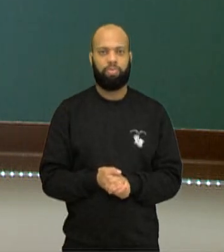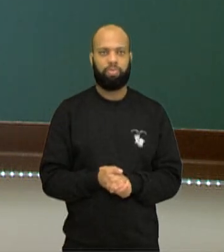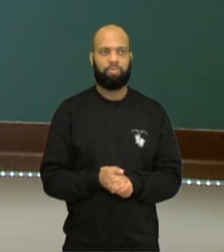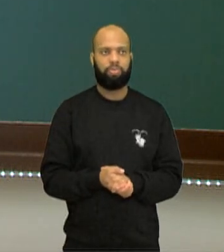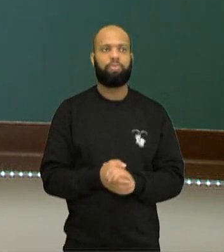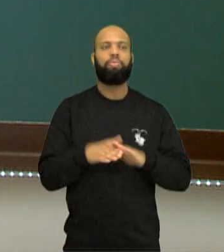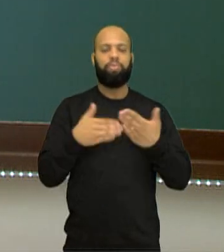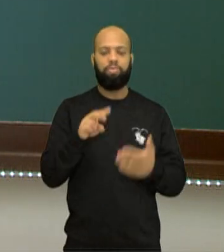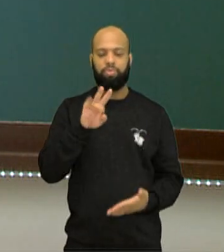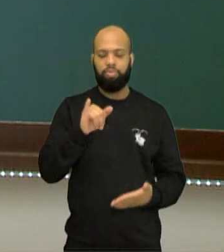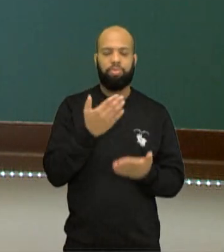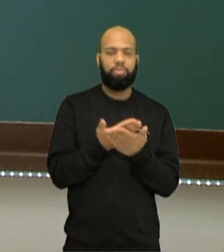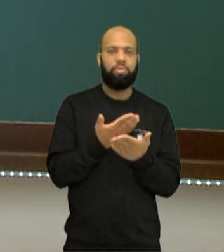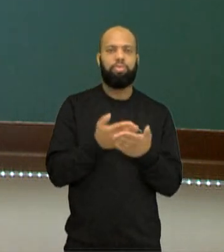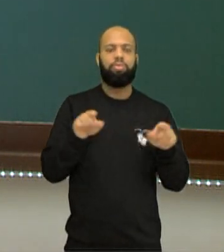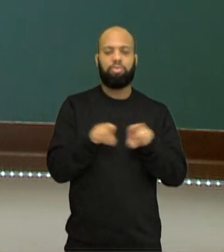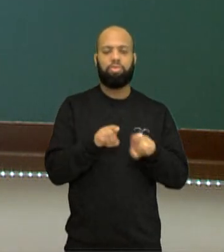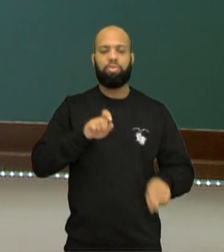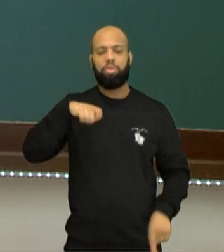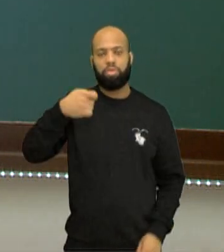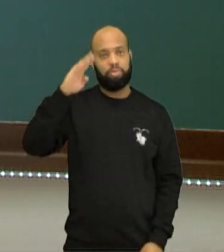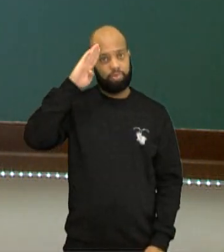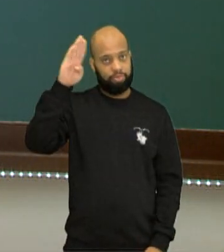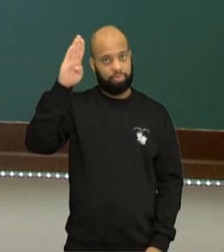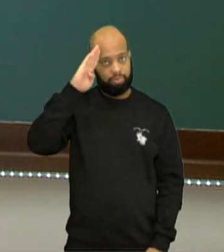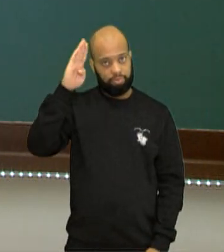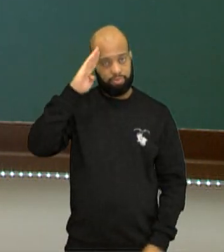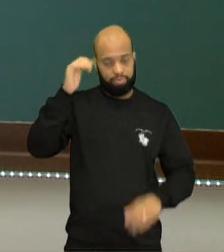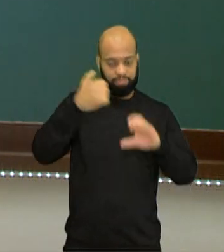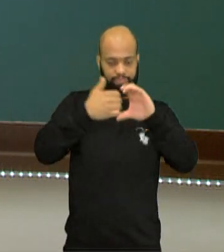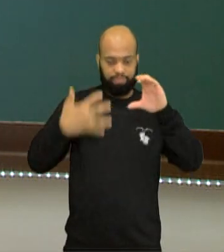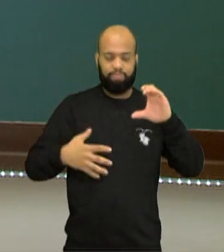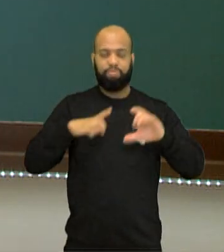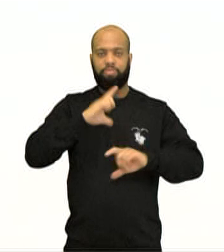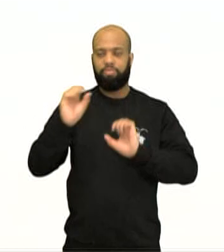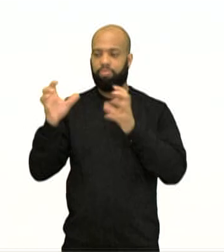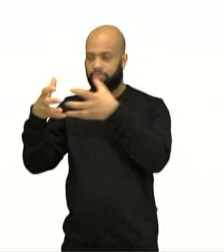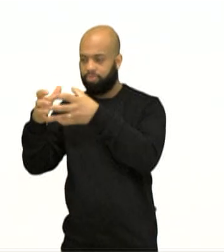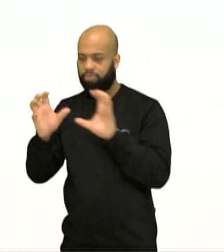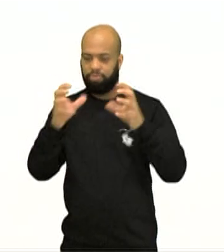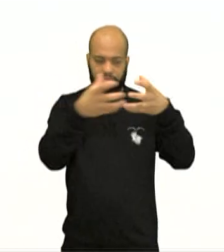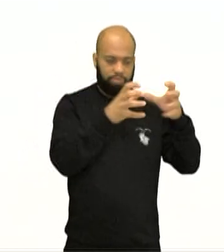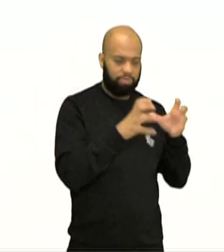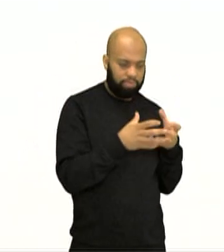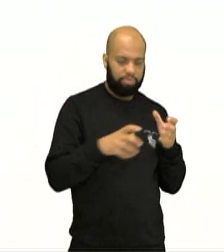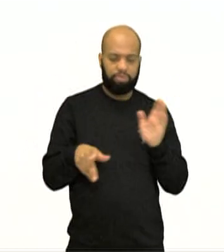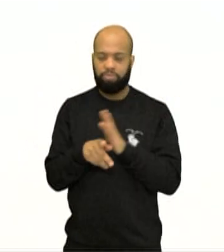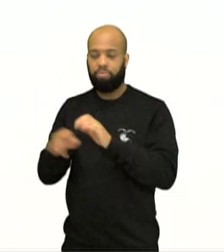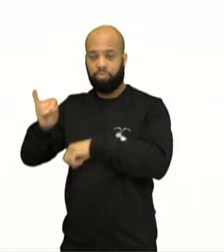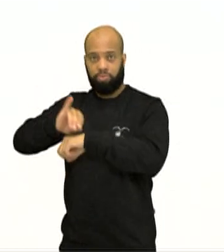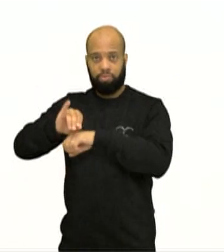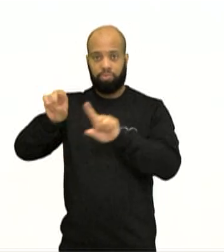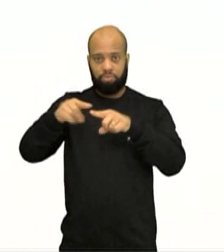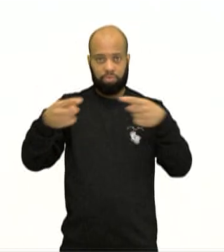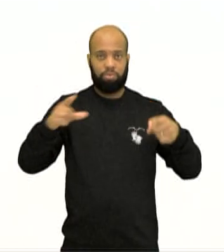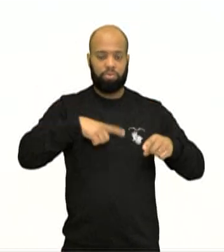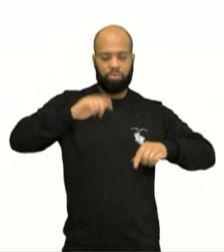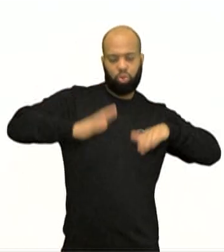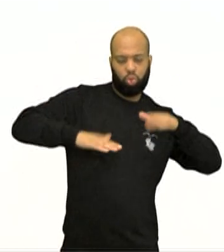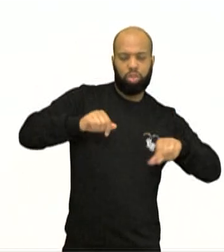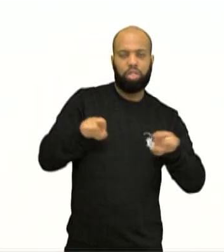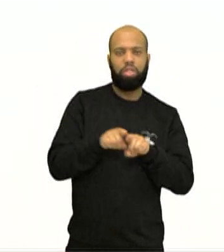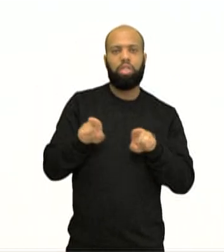E a gente vai falar hoje sobre as principais características. Nós temos a classe de instrumentos. Nós temos instrumentos de percussão, instrumentos de